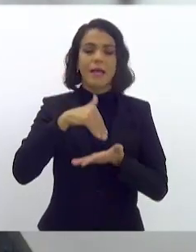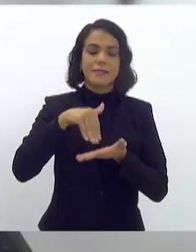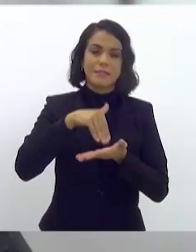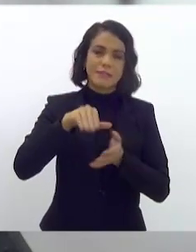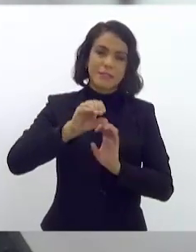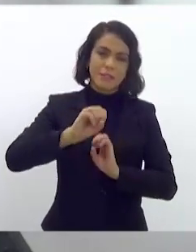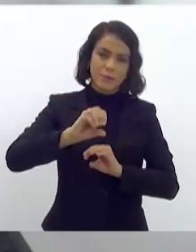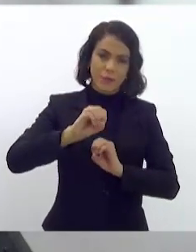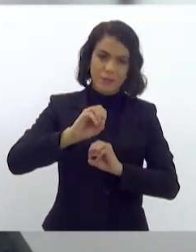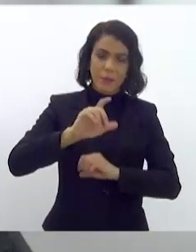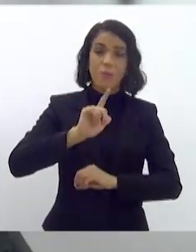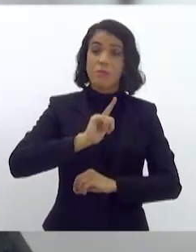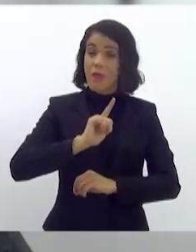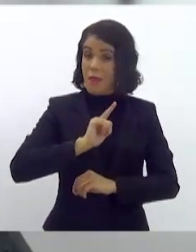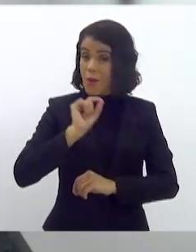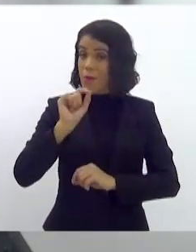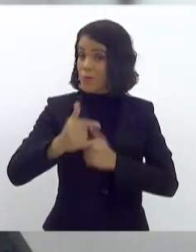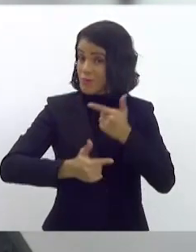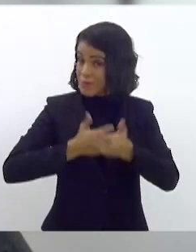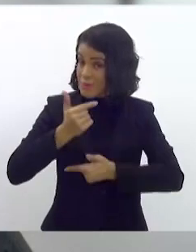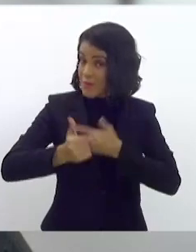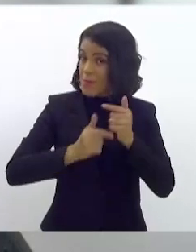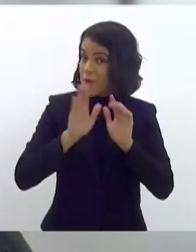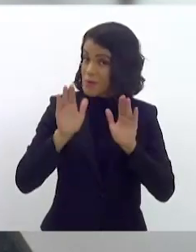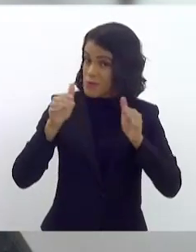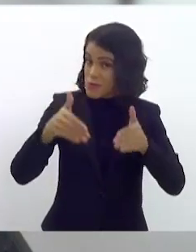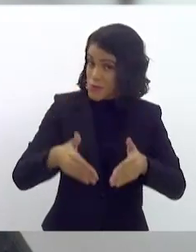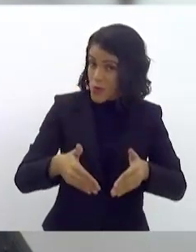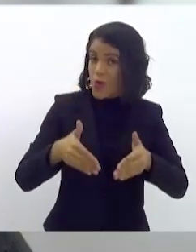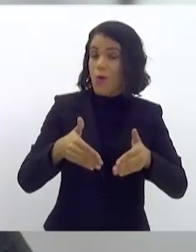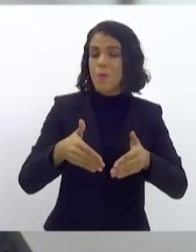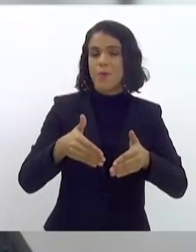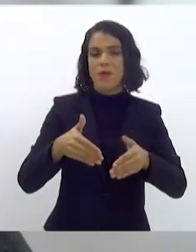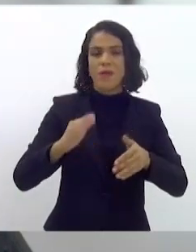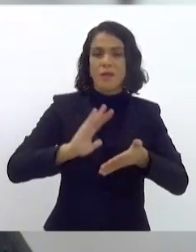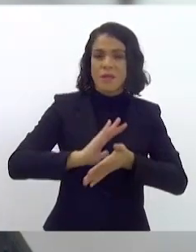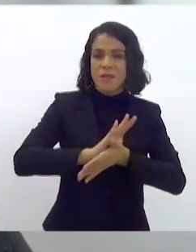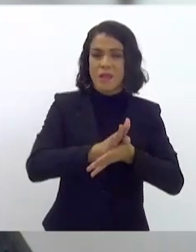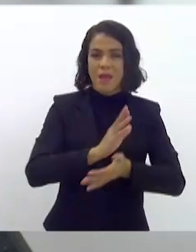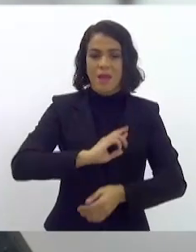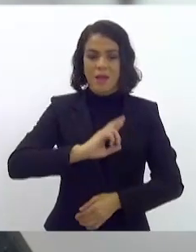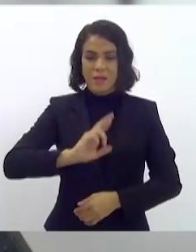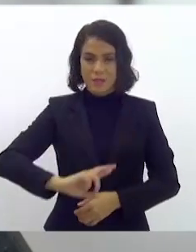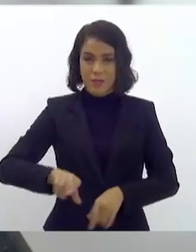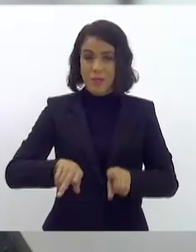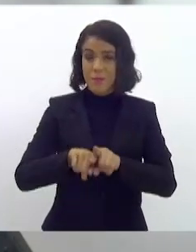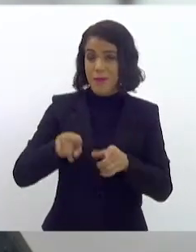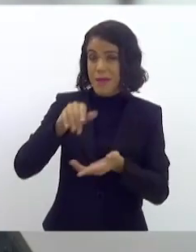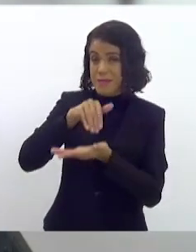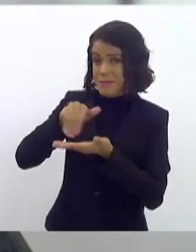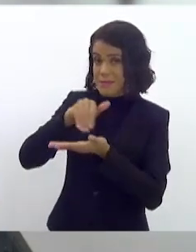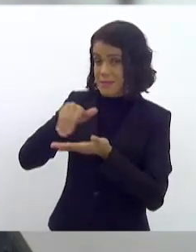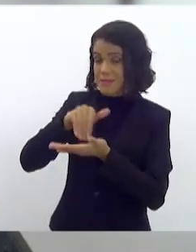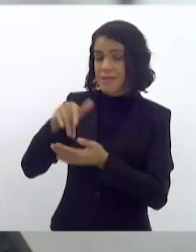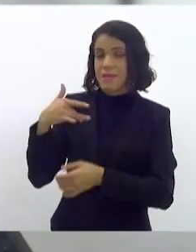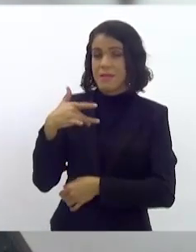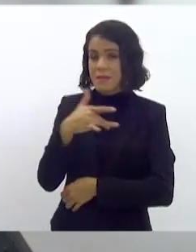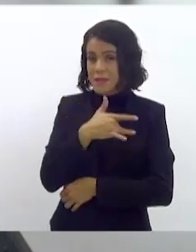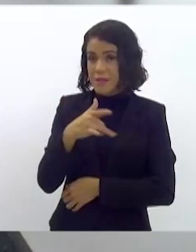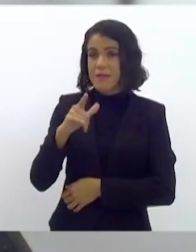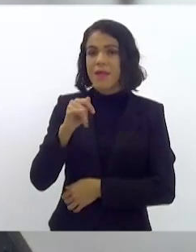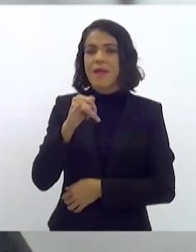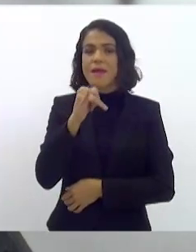de Educação já tem, inclusive, um trabalho na questão da intolerância religiosa. A Secretaria de Saúde tem, por exemplo,